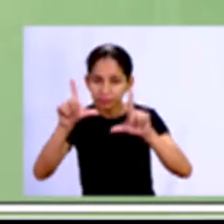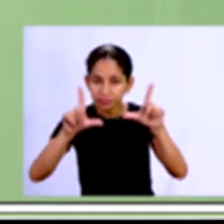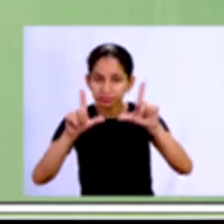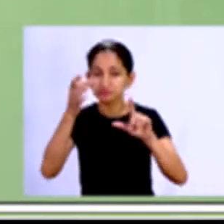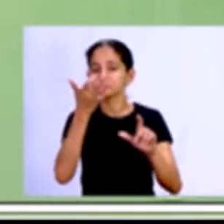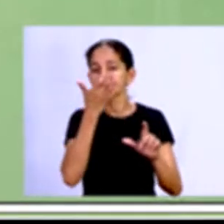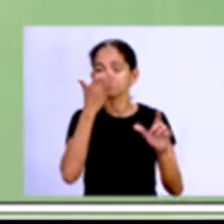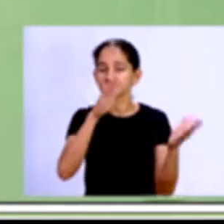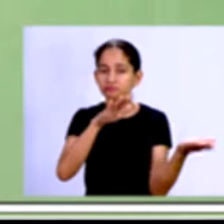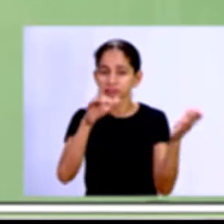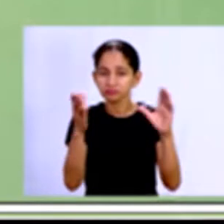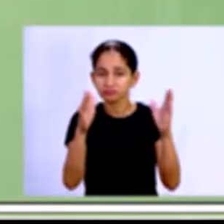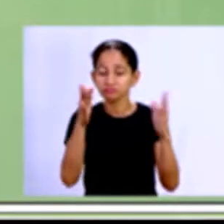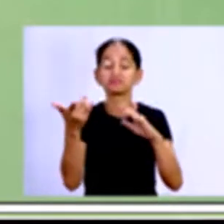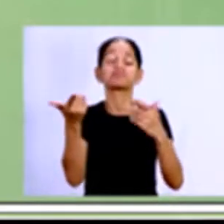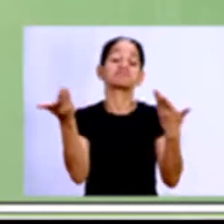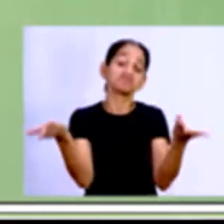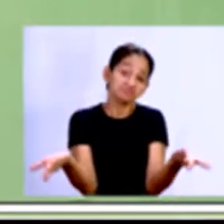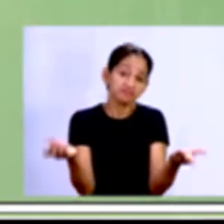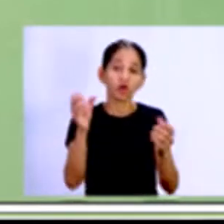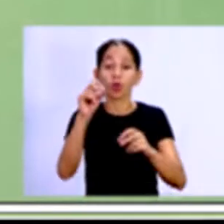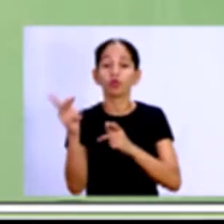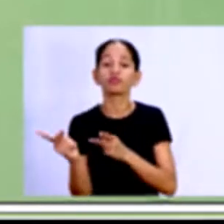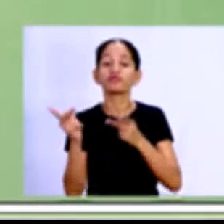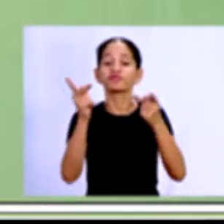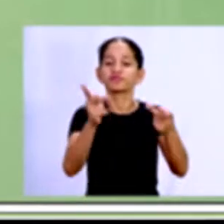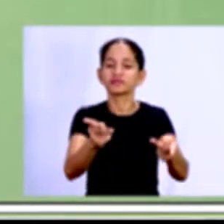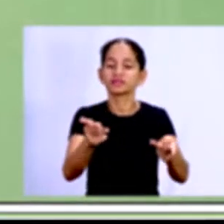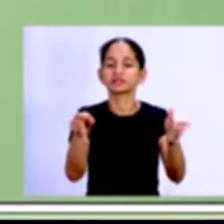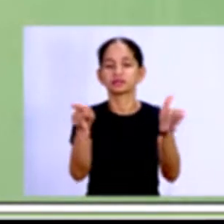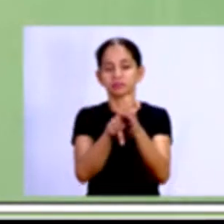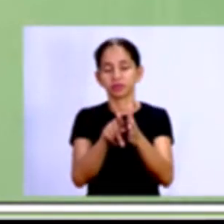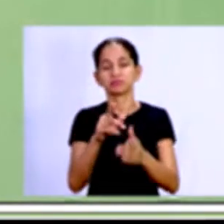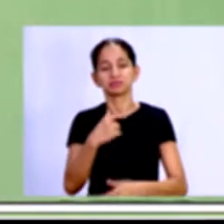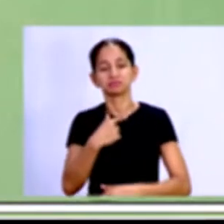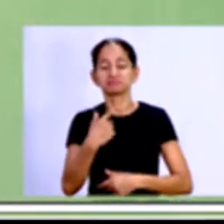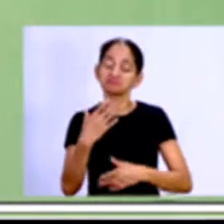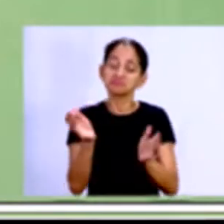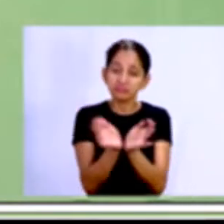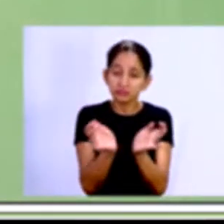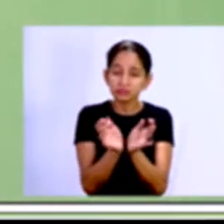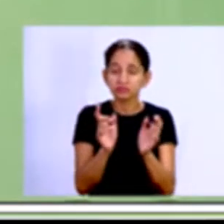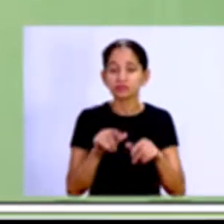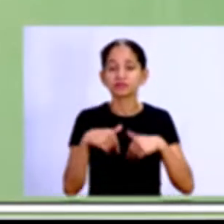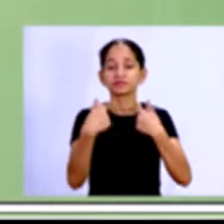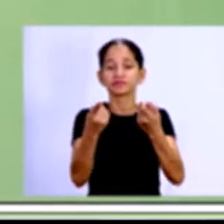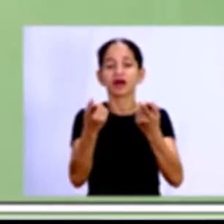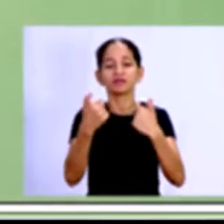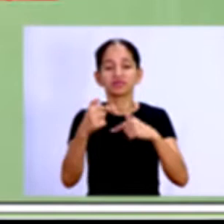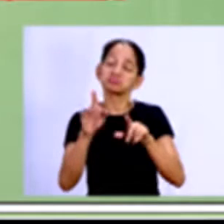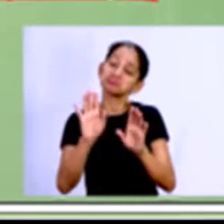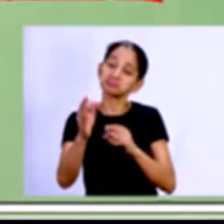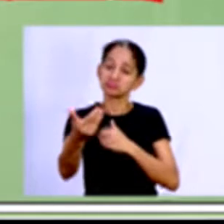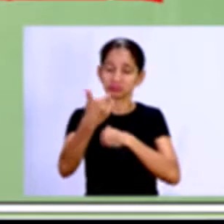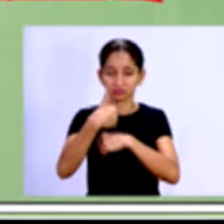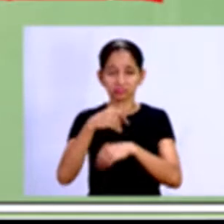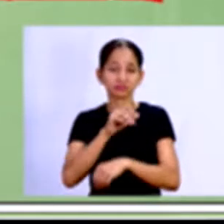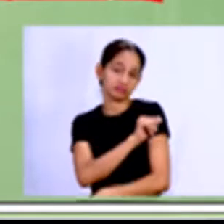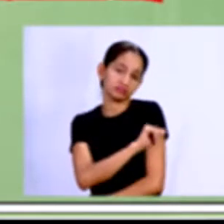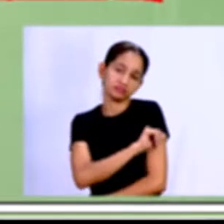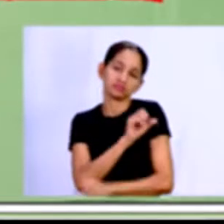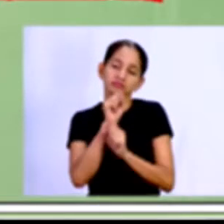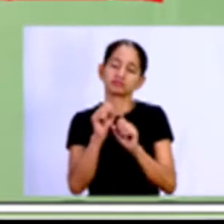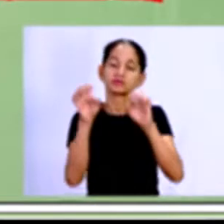para trabalhos de campo ou visitas técnicas, dependendo da instituição, da